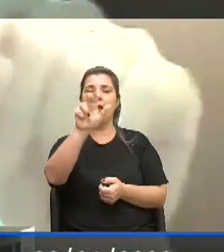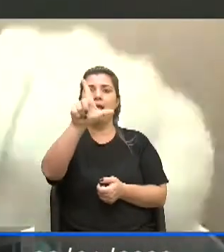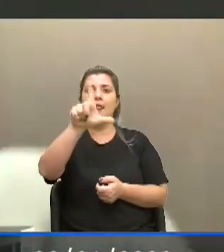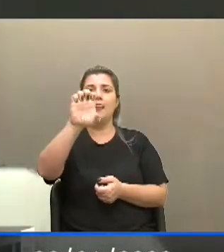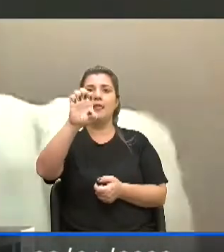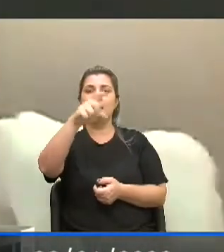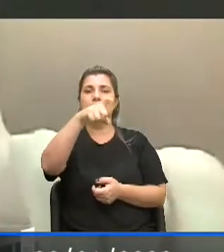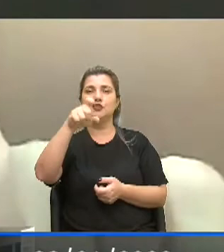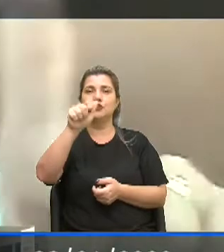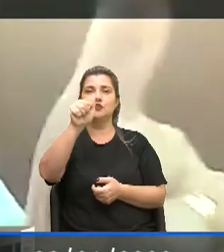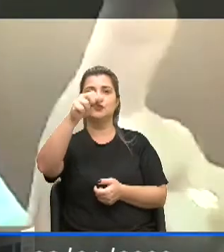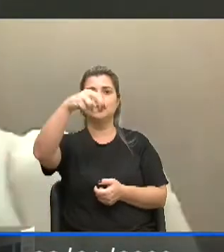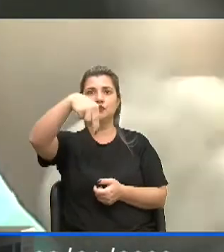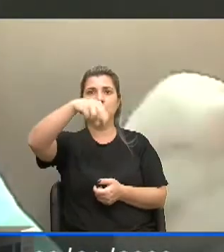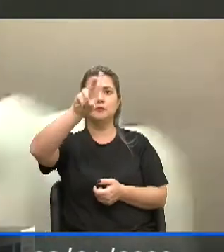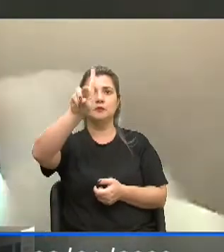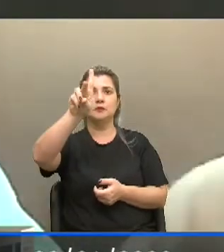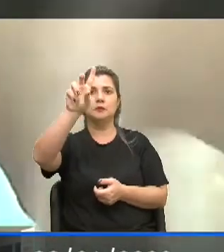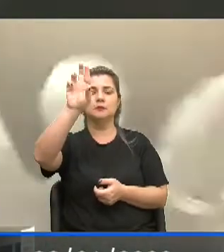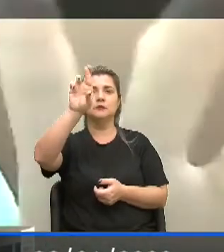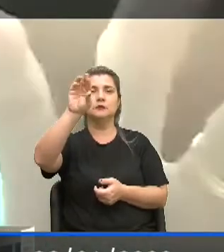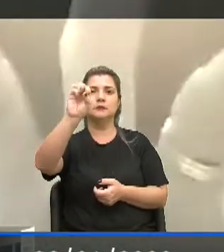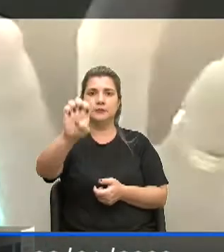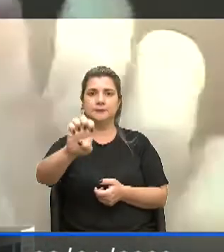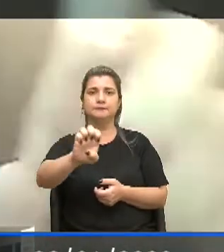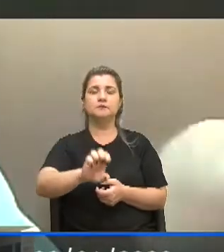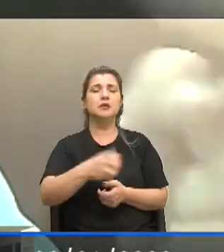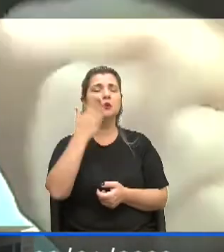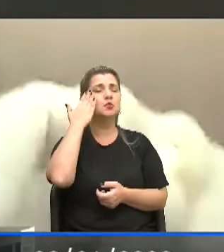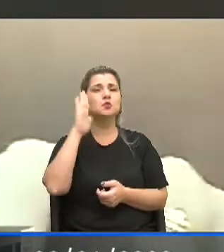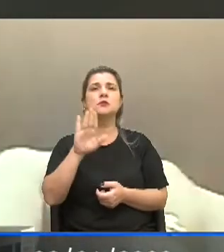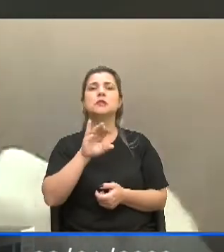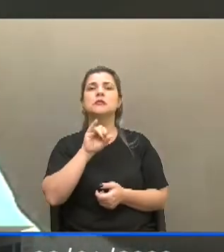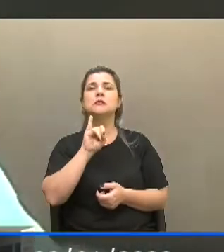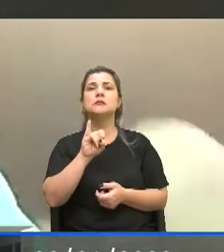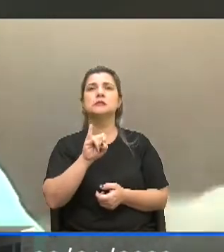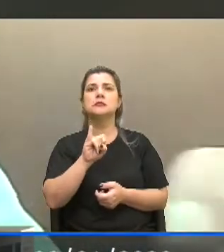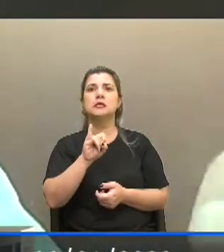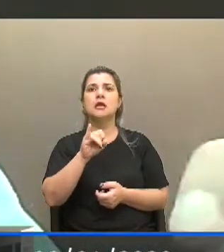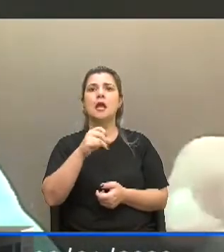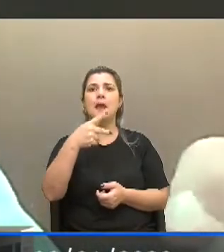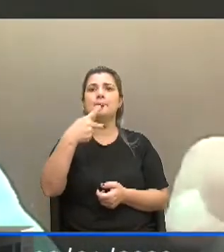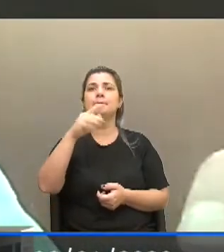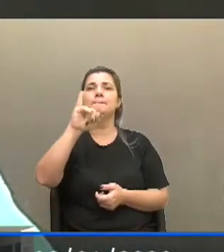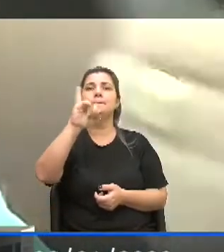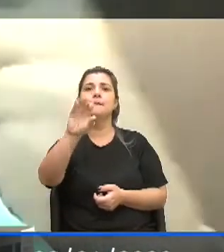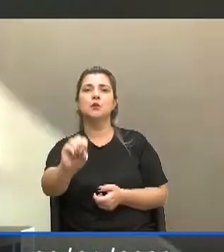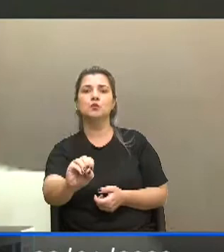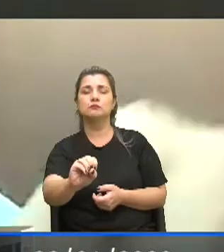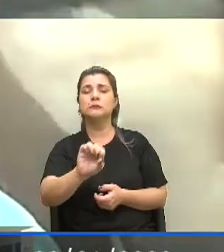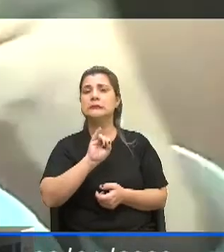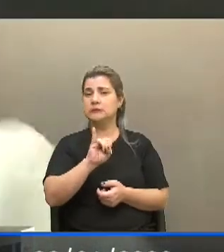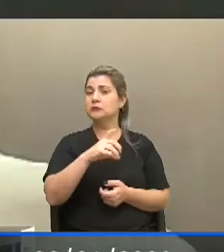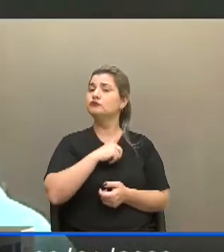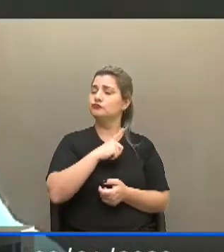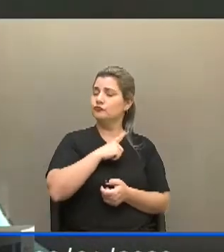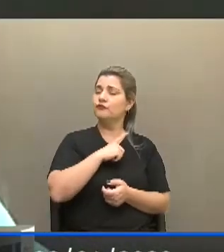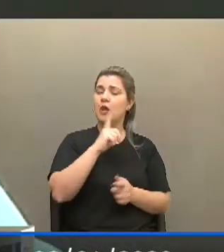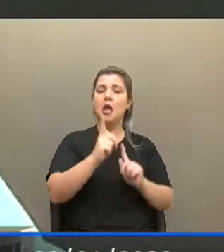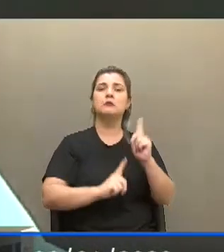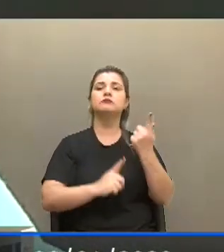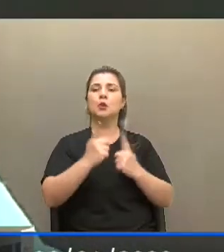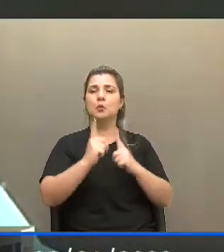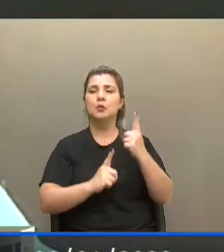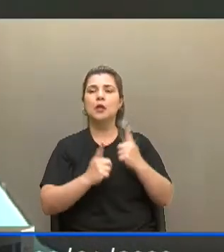Laticínio. Eu não sei se a Pio está participando, depois a gente pode também abrir o espaço na sequência para a Pio, se tiver alguém. E também, depois,